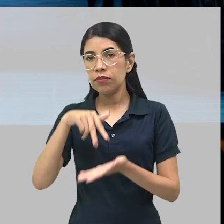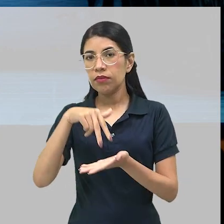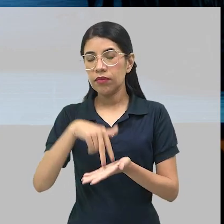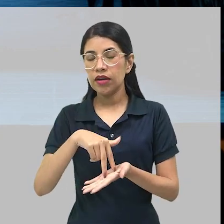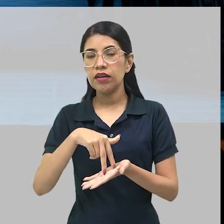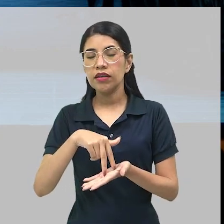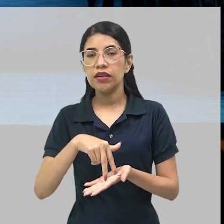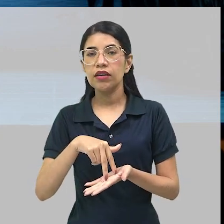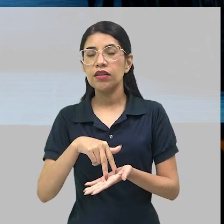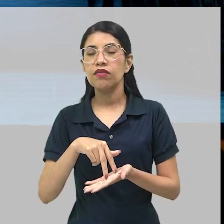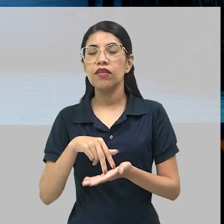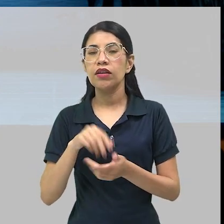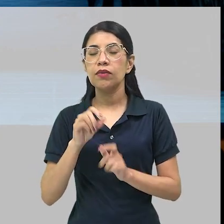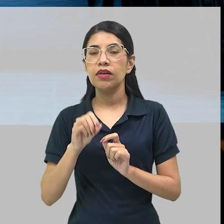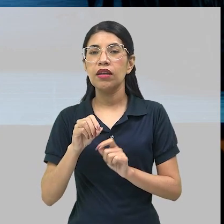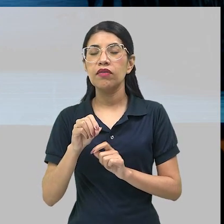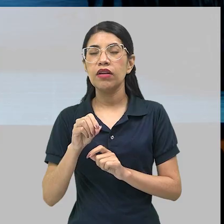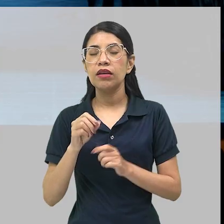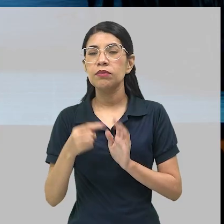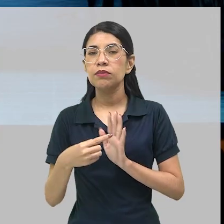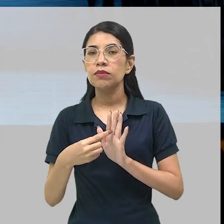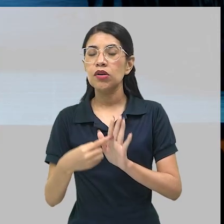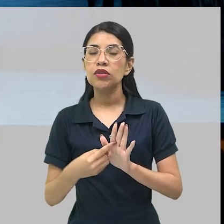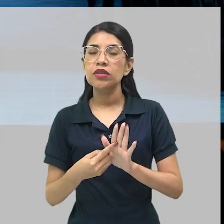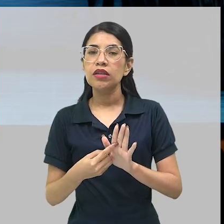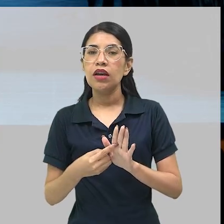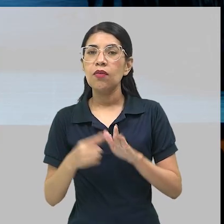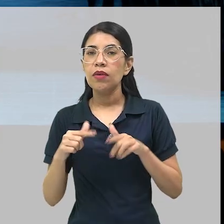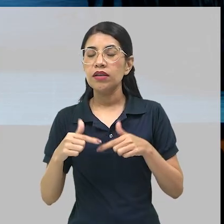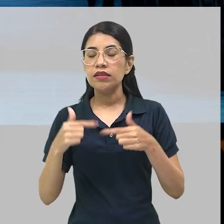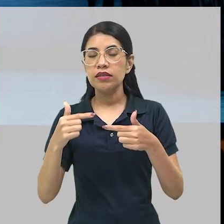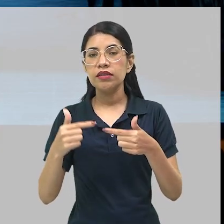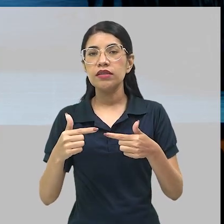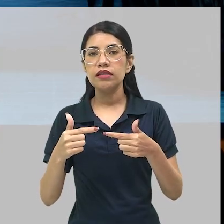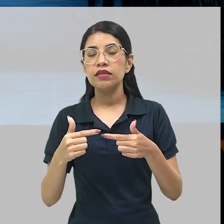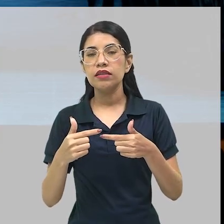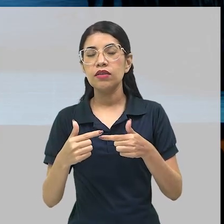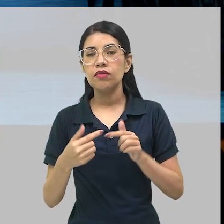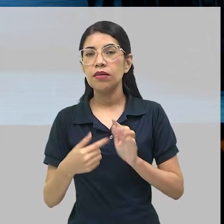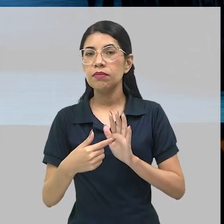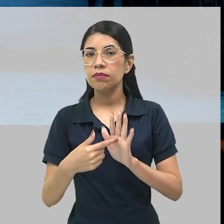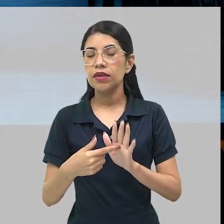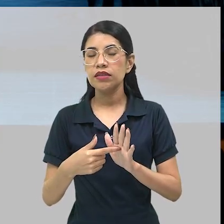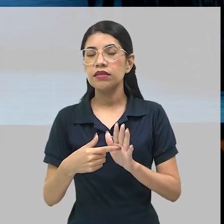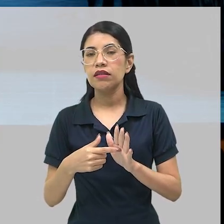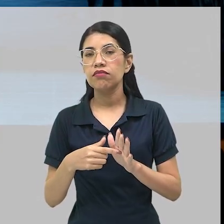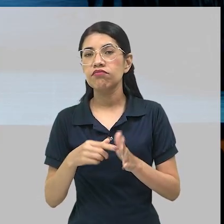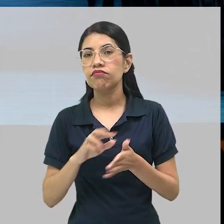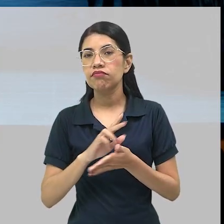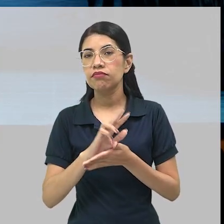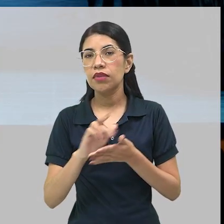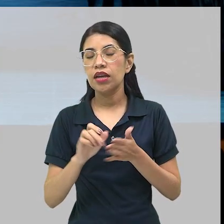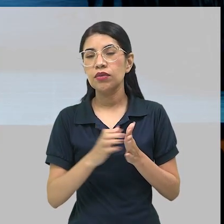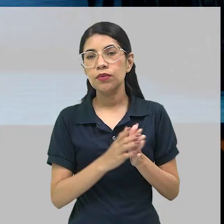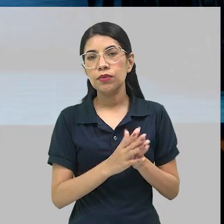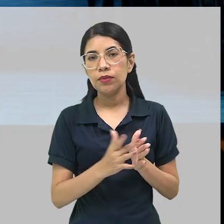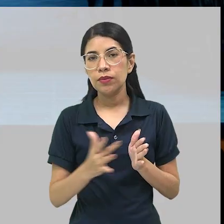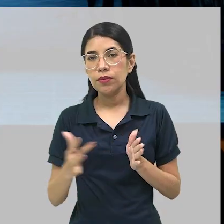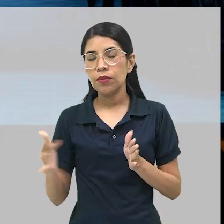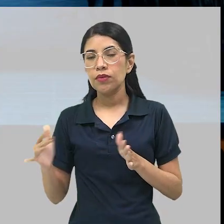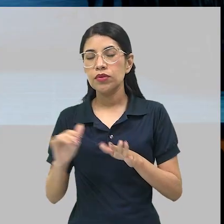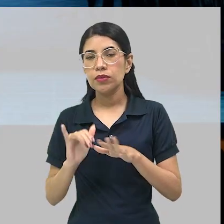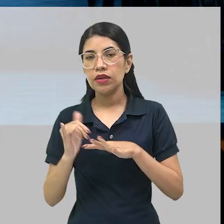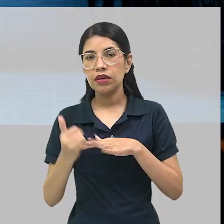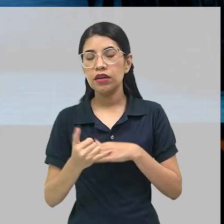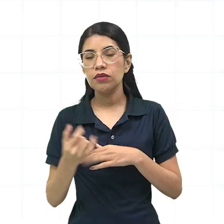que vai fazer ali uma performance, uma interpretação ao longo de todo o